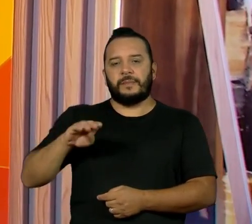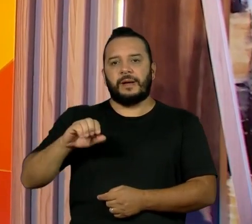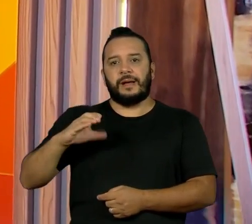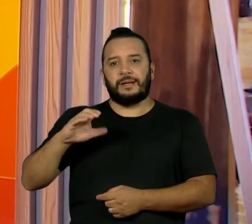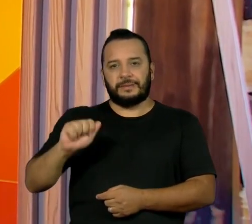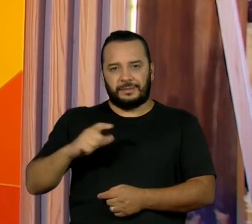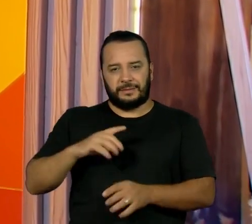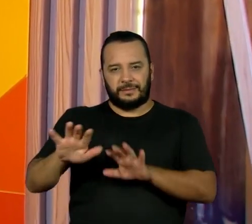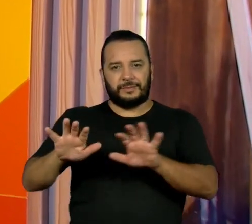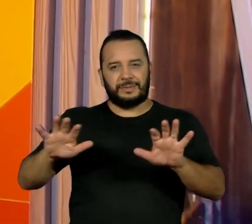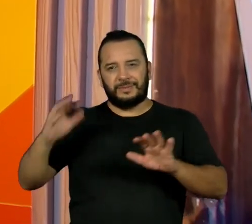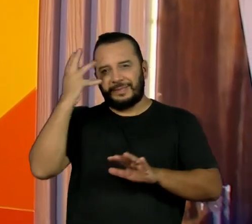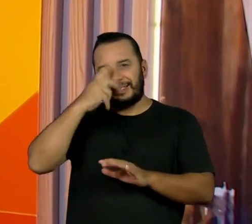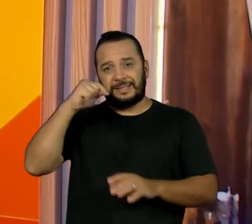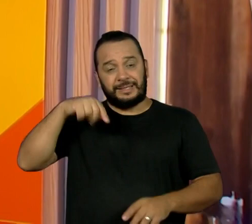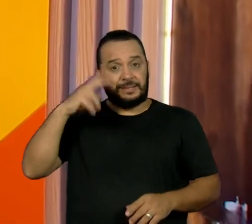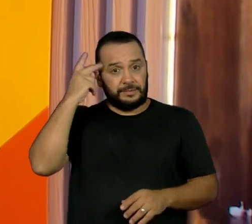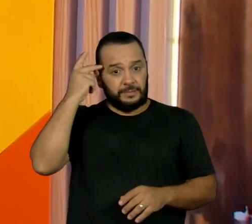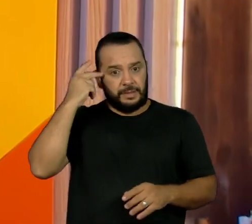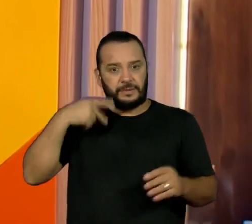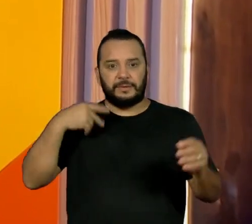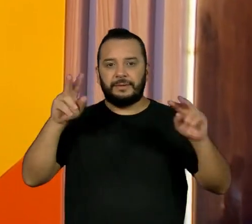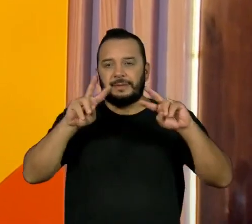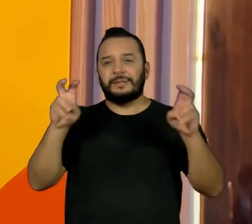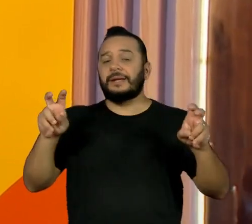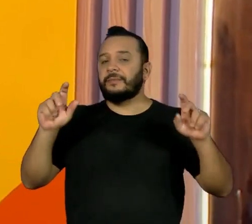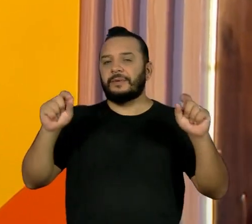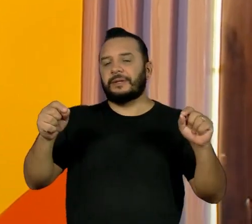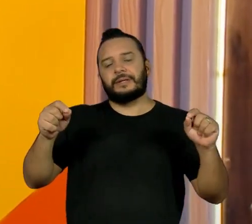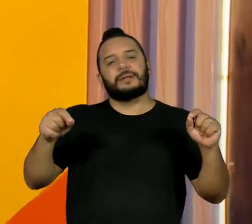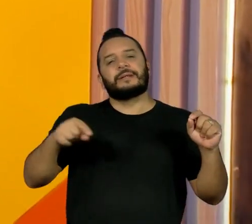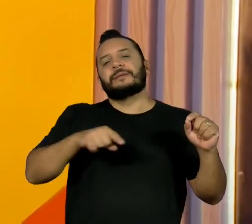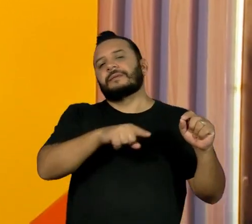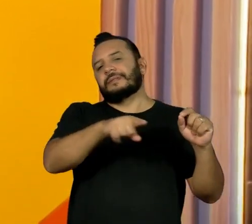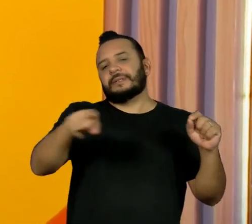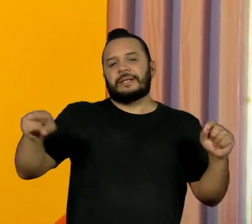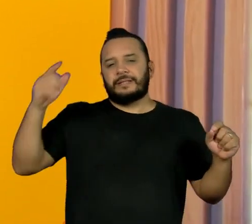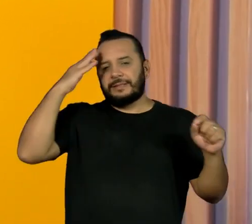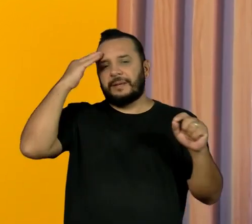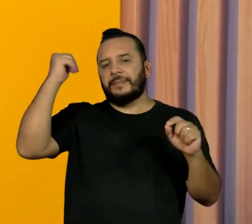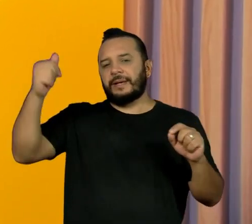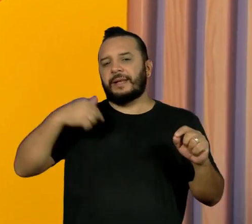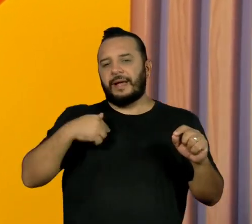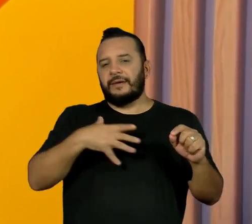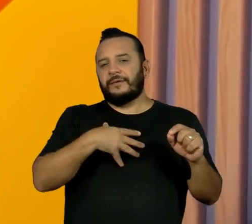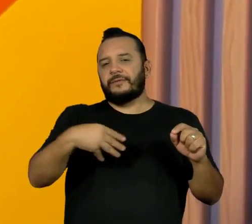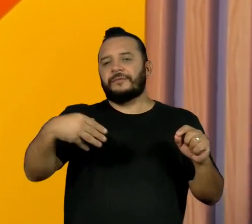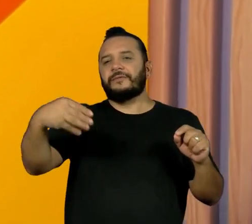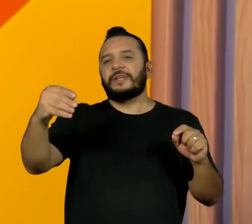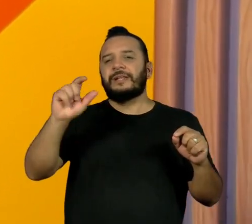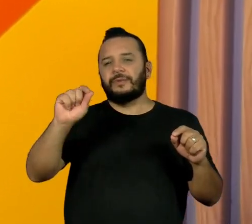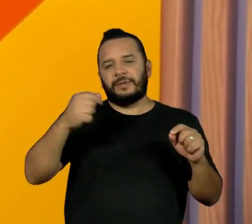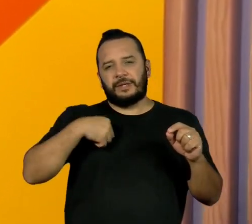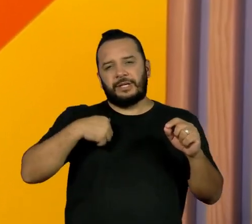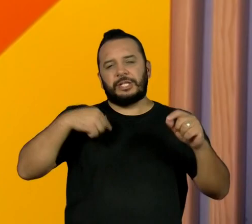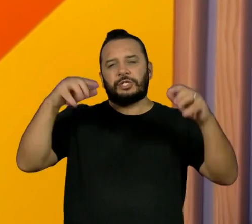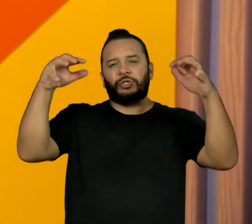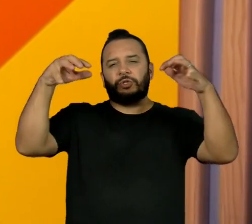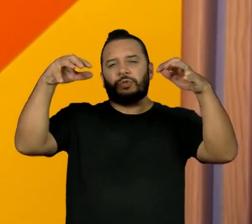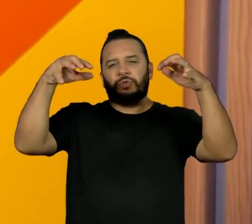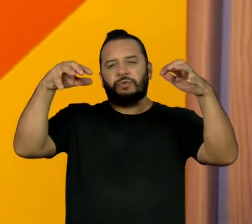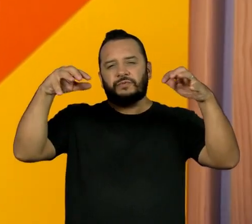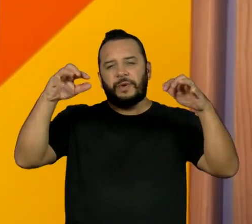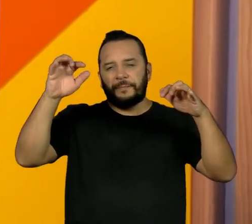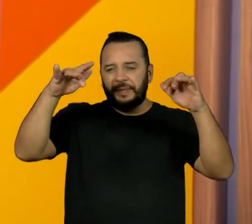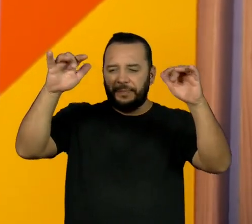aqui em São Paulo. Com o título Saberás, Filhos do Menor Chuvisco, a exposição conta apenas com obras